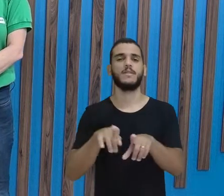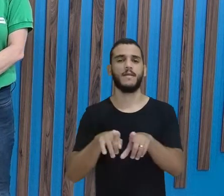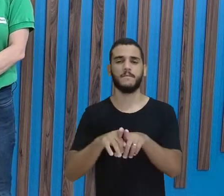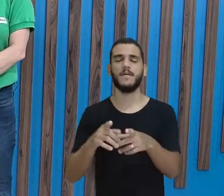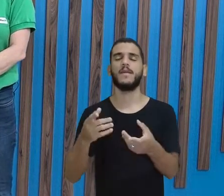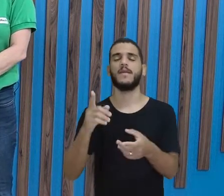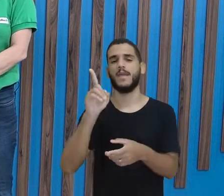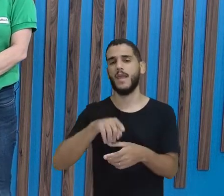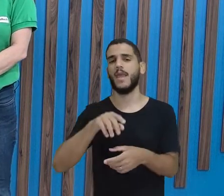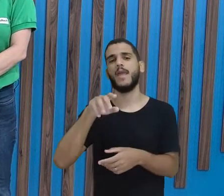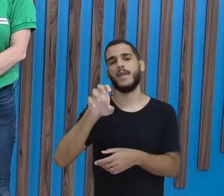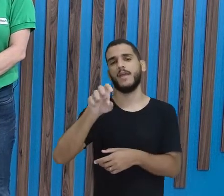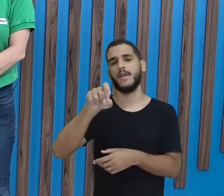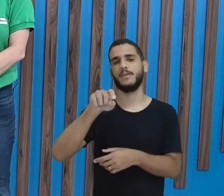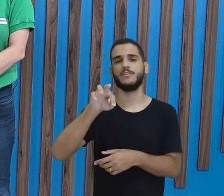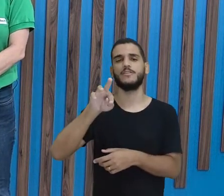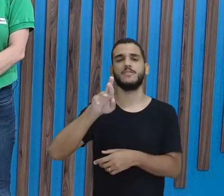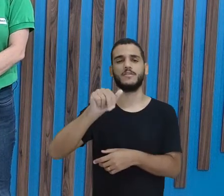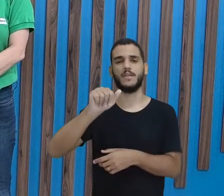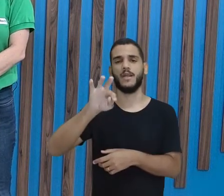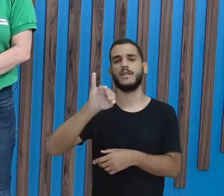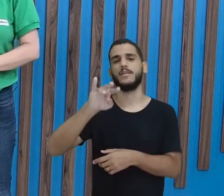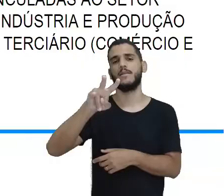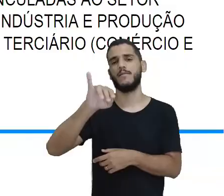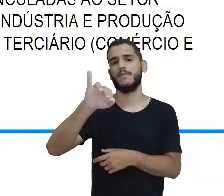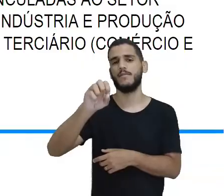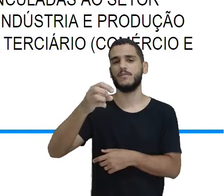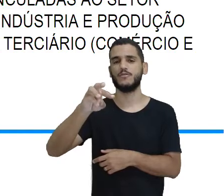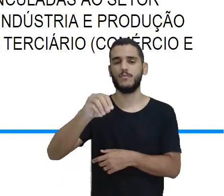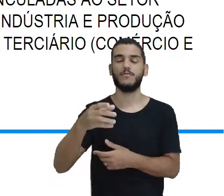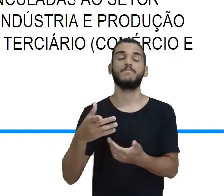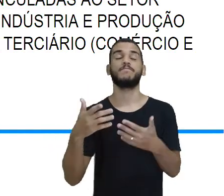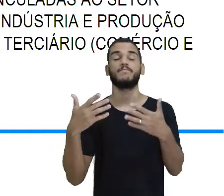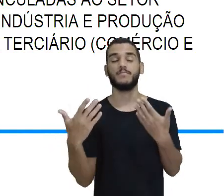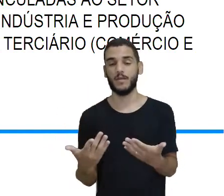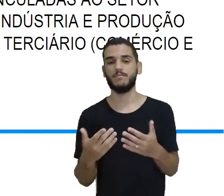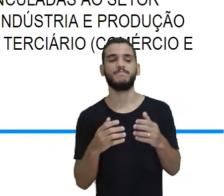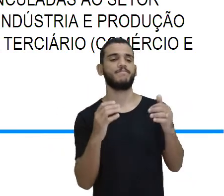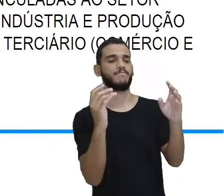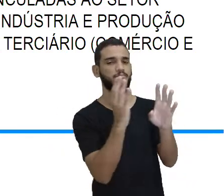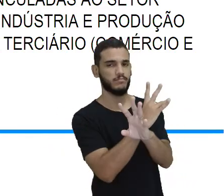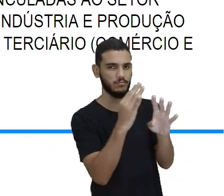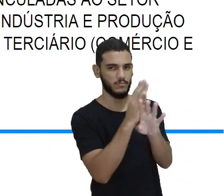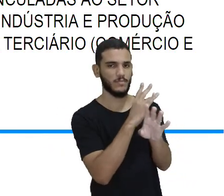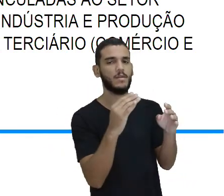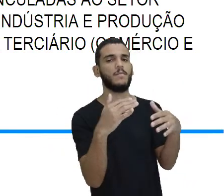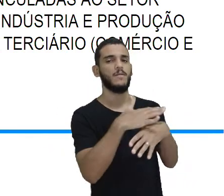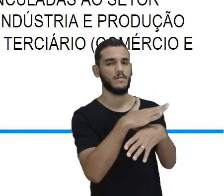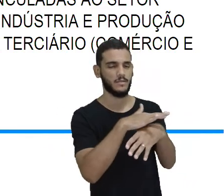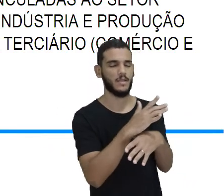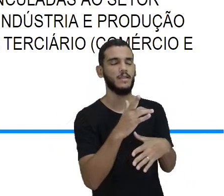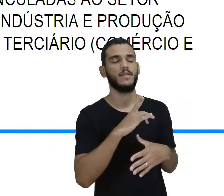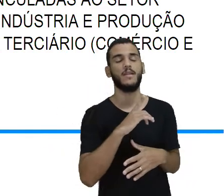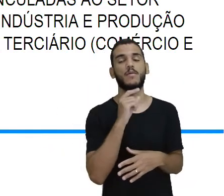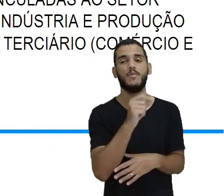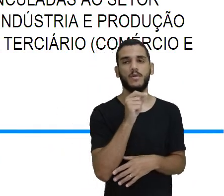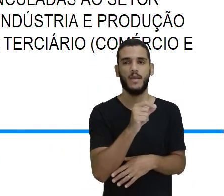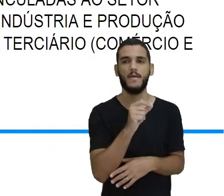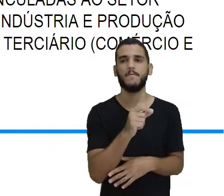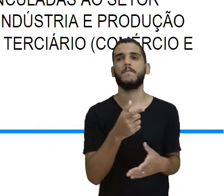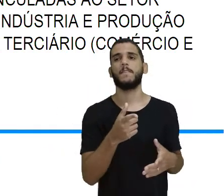uma árvore chamada seringueira. Quando você retira ali, você está praticando o extrativismo. Quando você tira uma